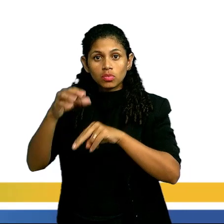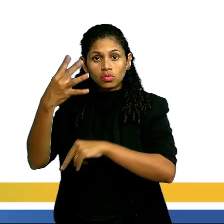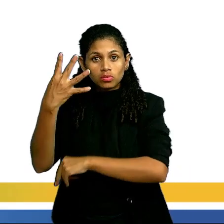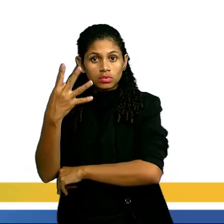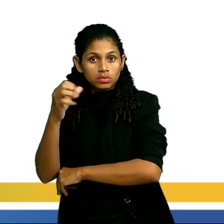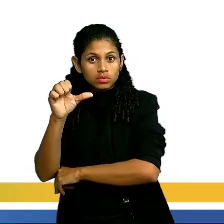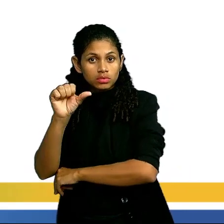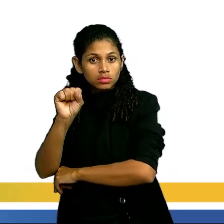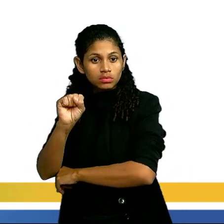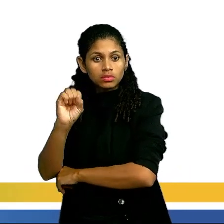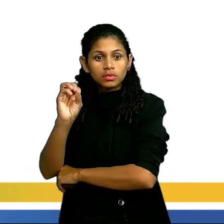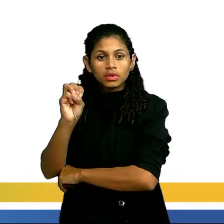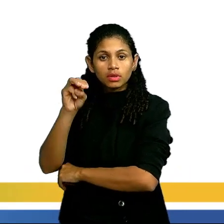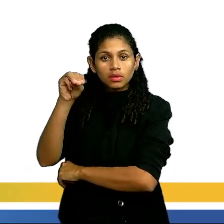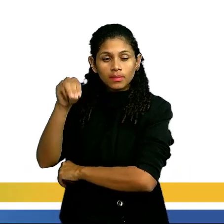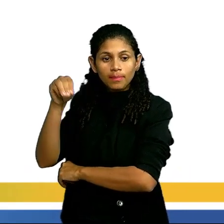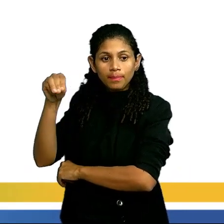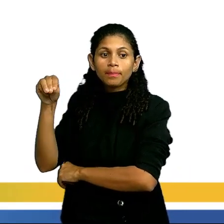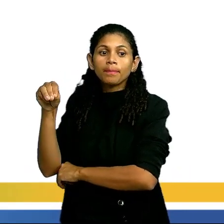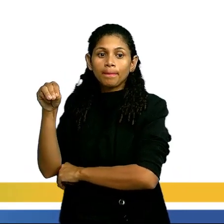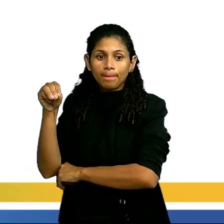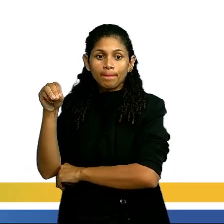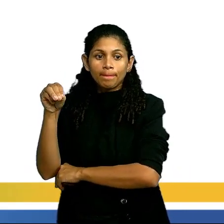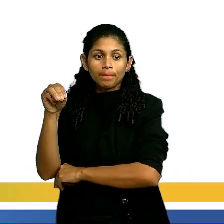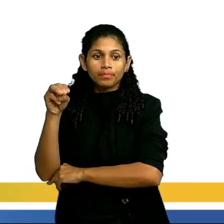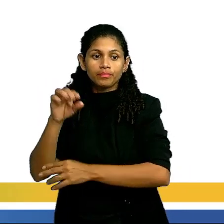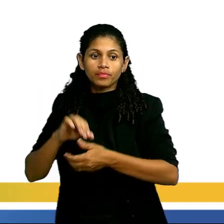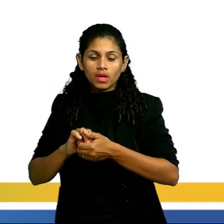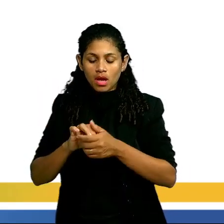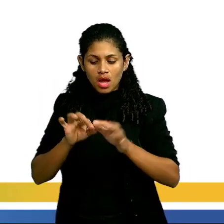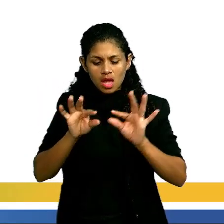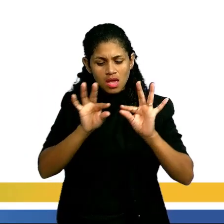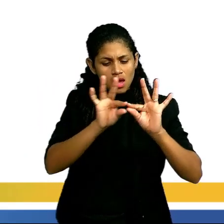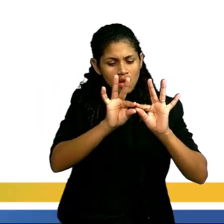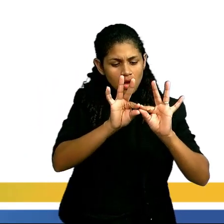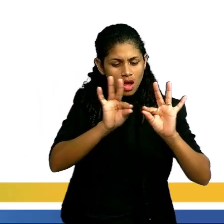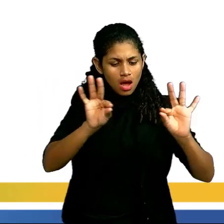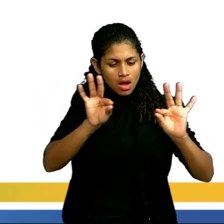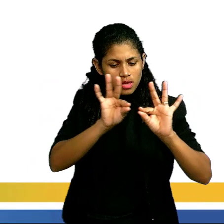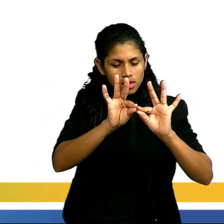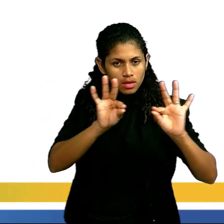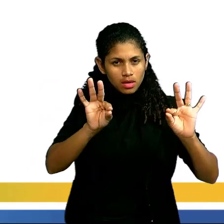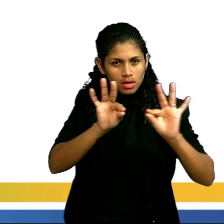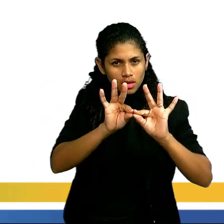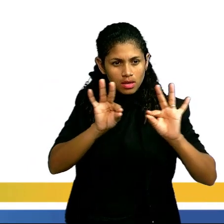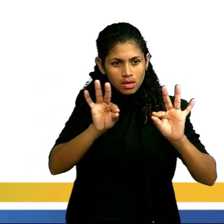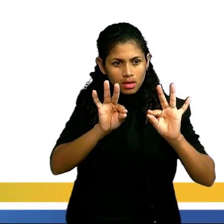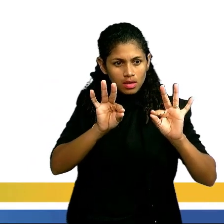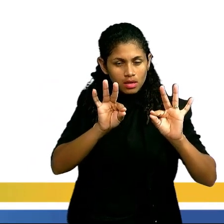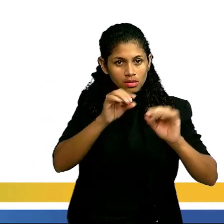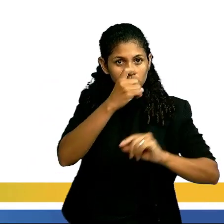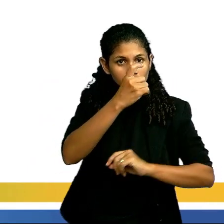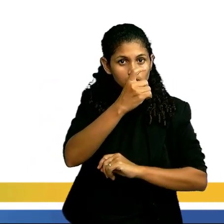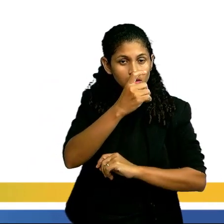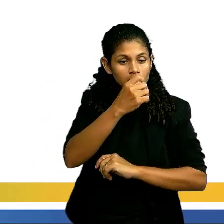largura do outro. Podemos ver que são 150 milímetros. E vejamos a altura total. Atrás,